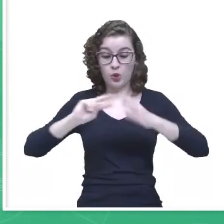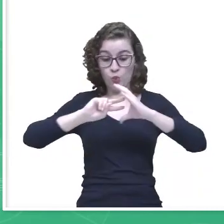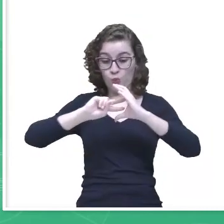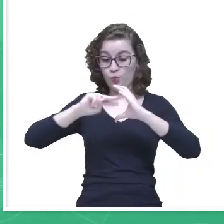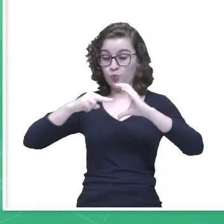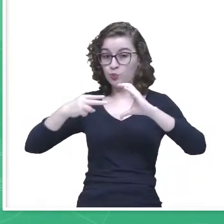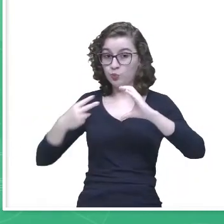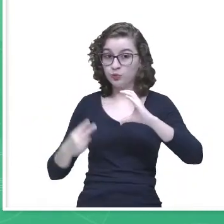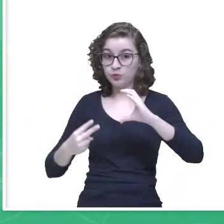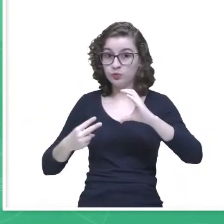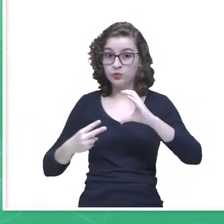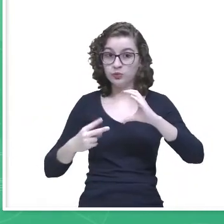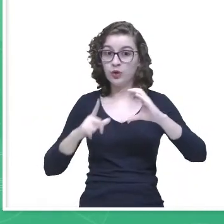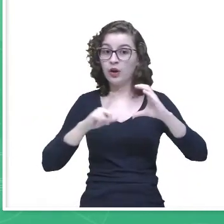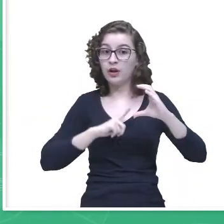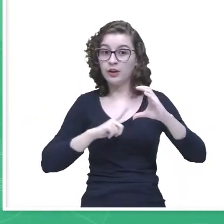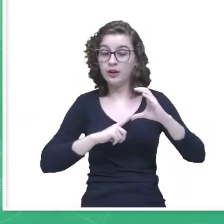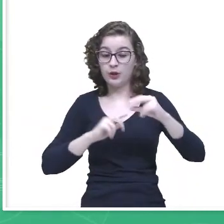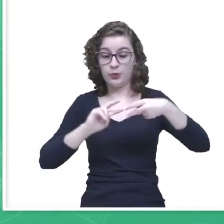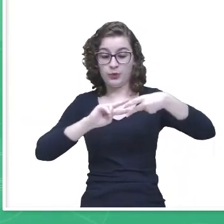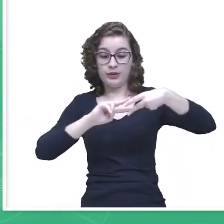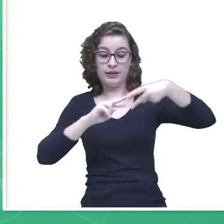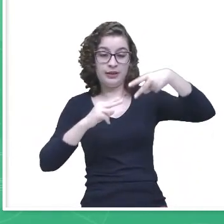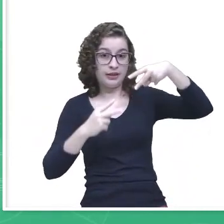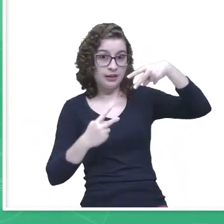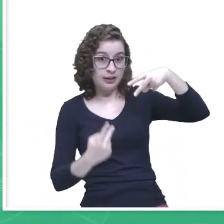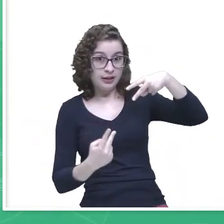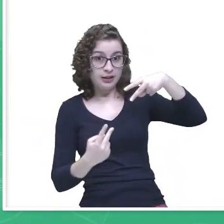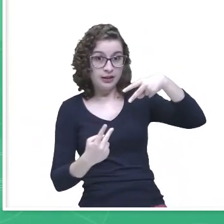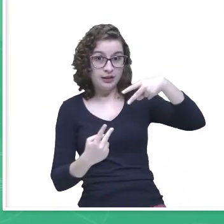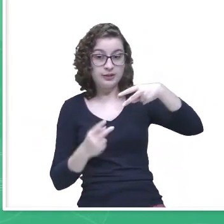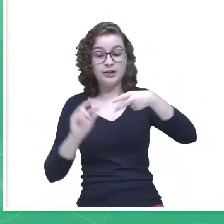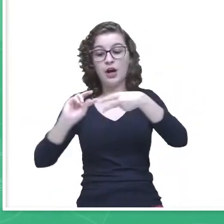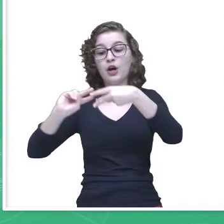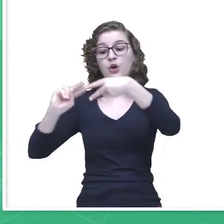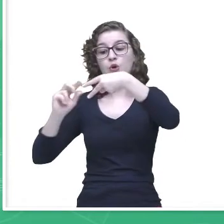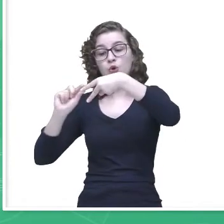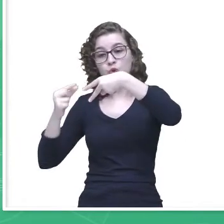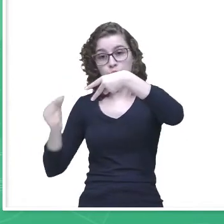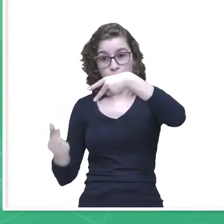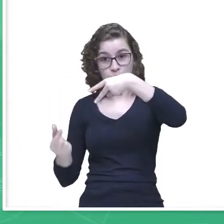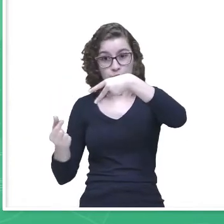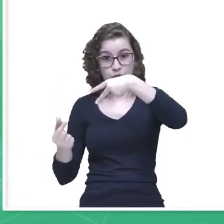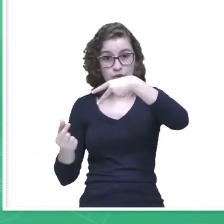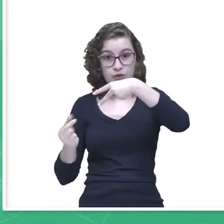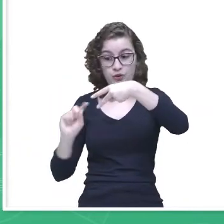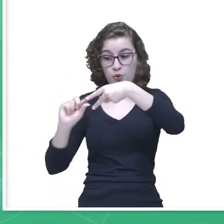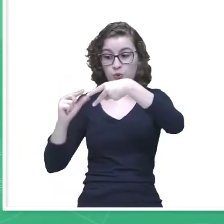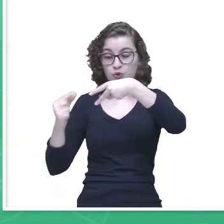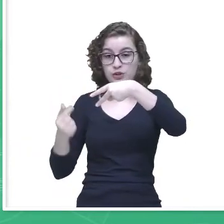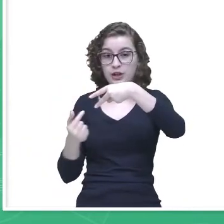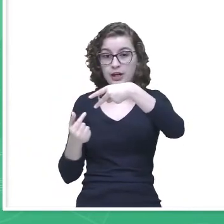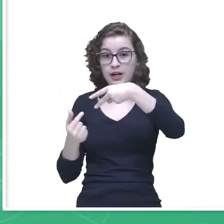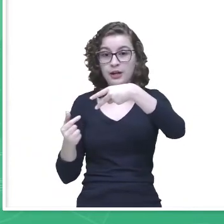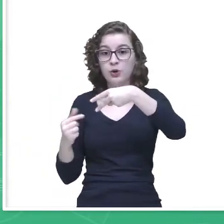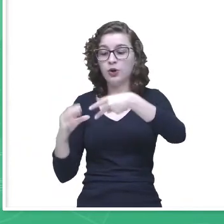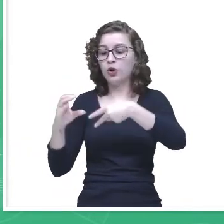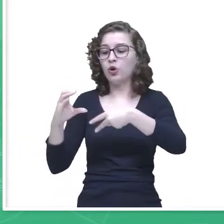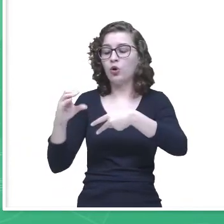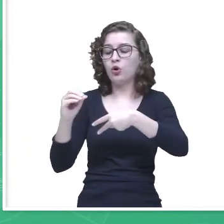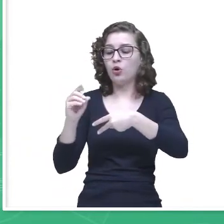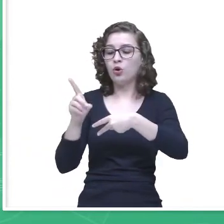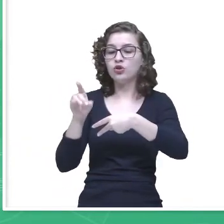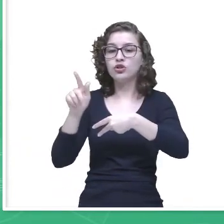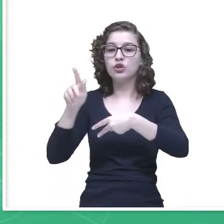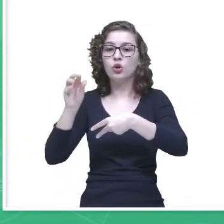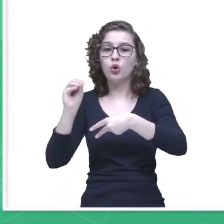cromossomos eu tenho o meu DNA e, consequentemente, eu tenho o gene. O gene é o código que me diz como é que eu vou